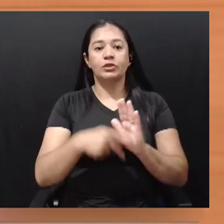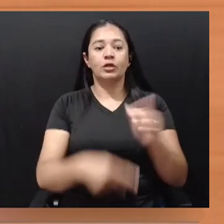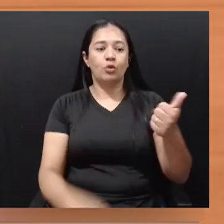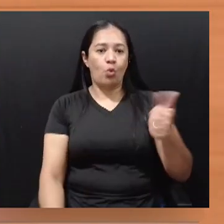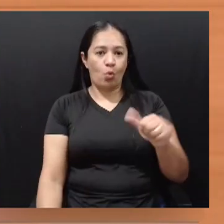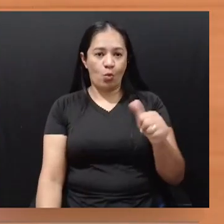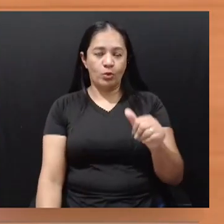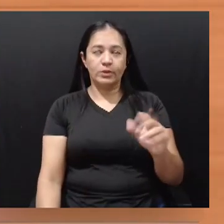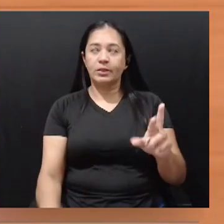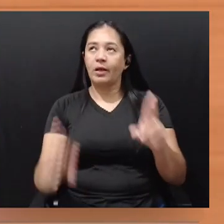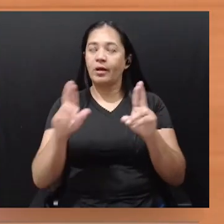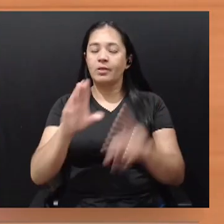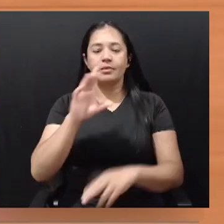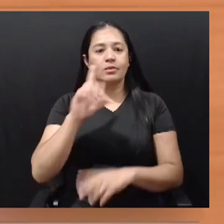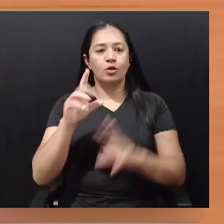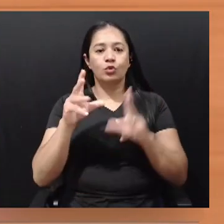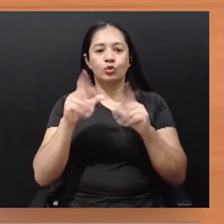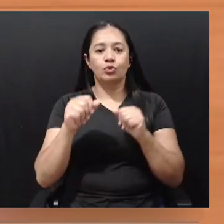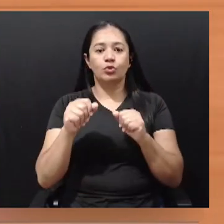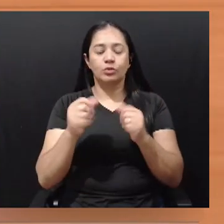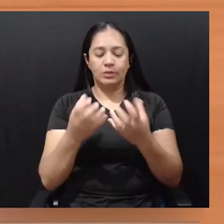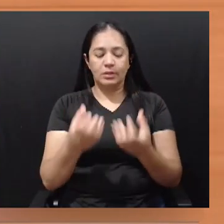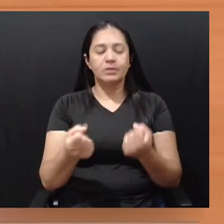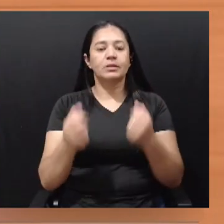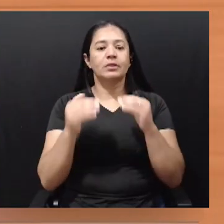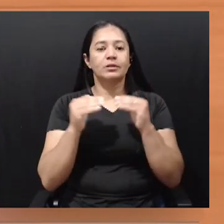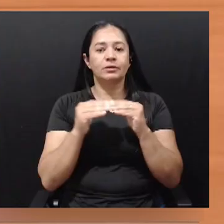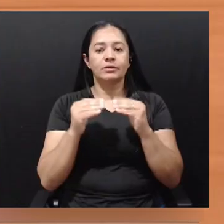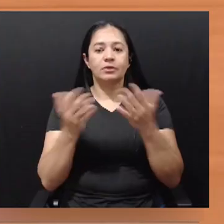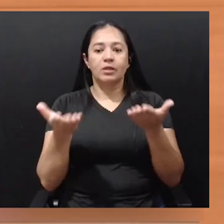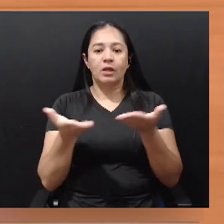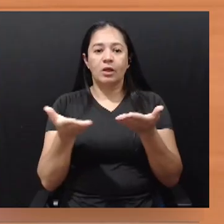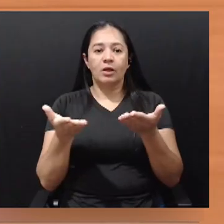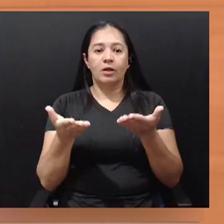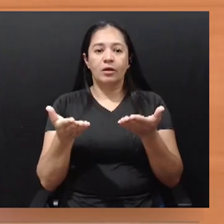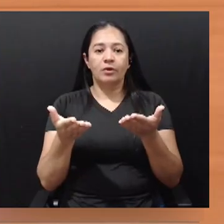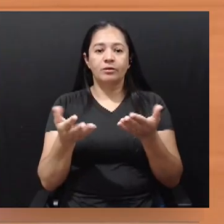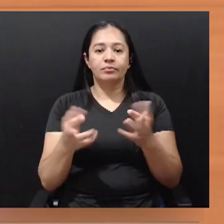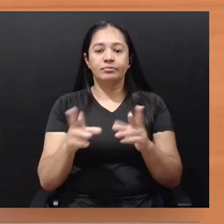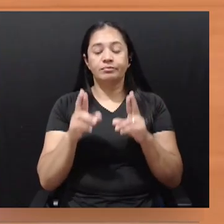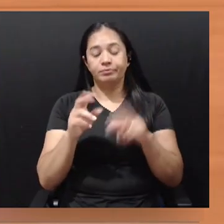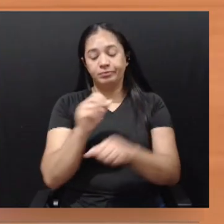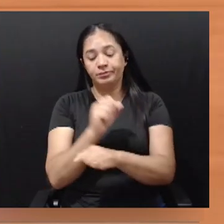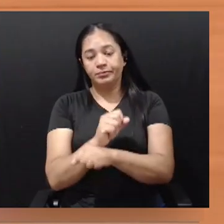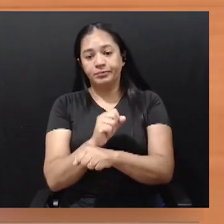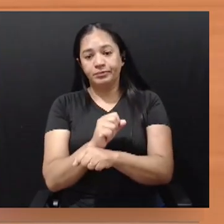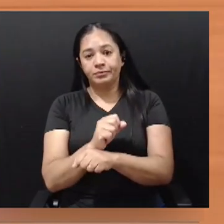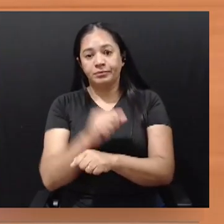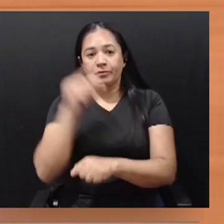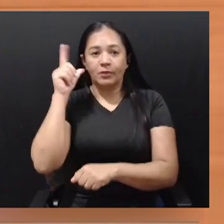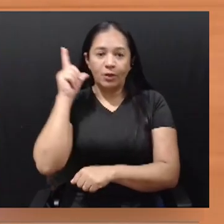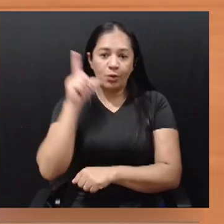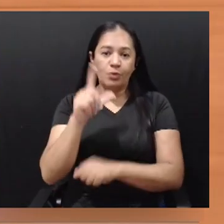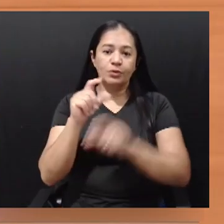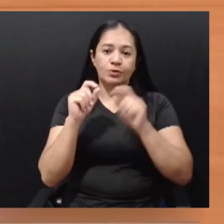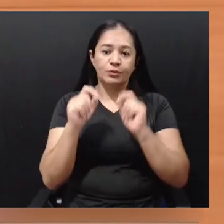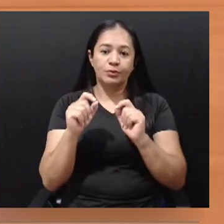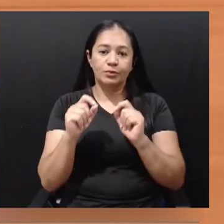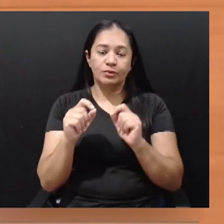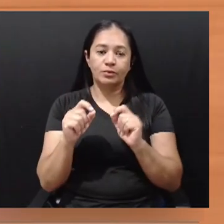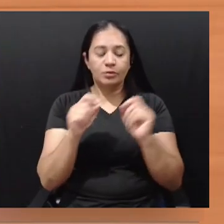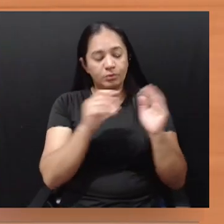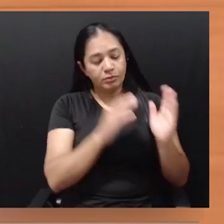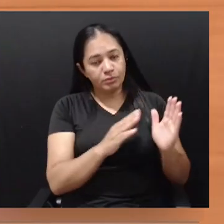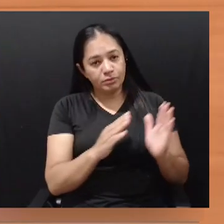todos os pareceres favoráveis. E agora esperamos que possa haver o prosseguimento e esses projetos